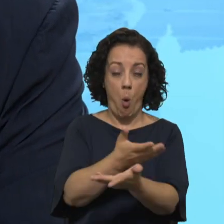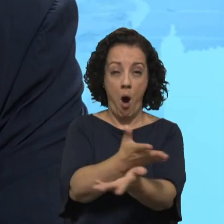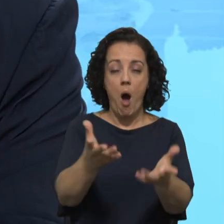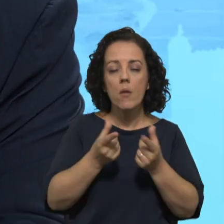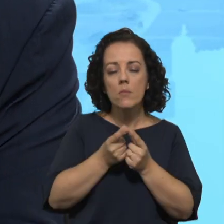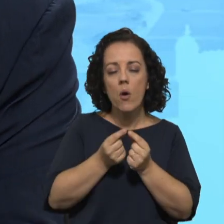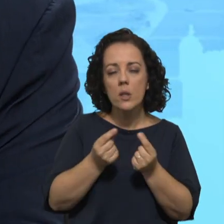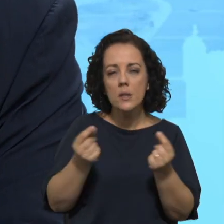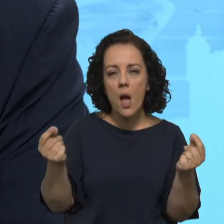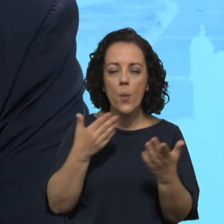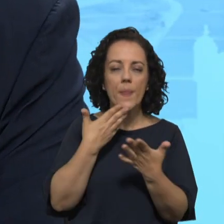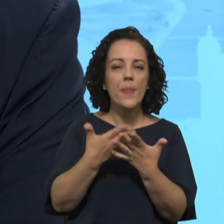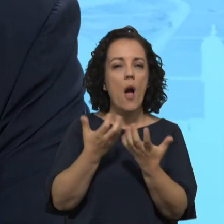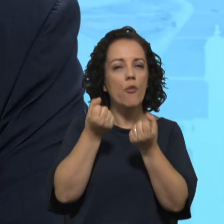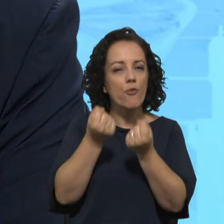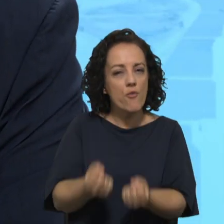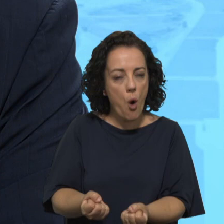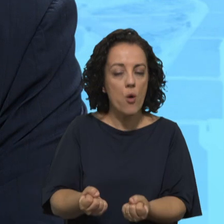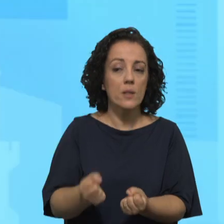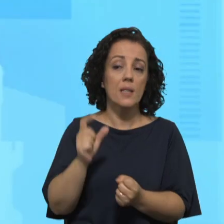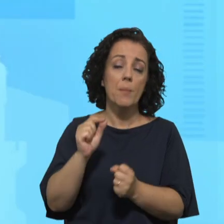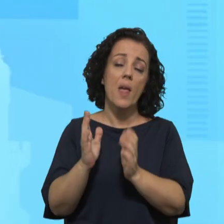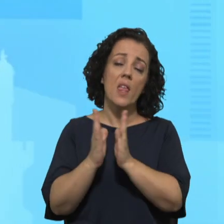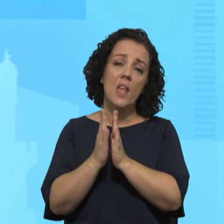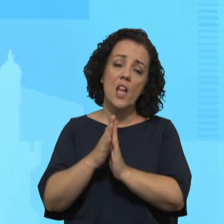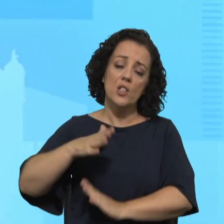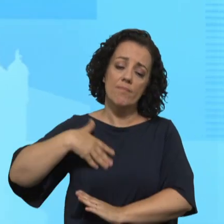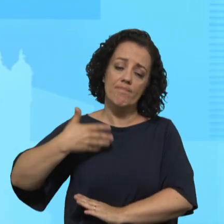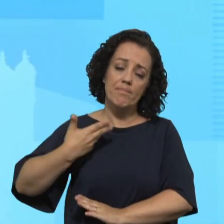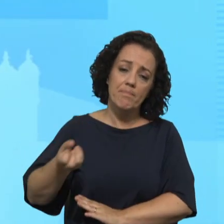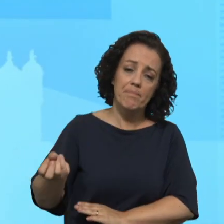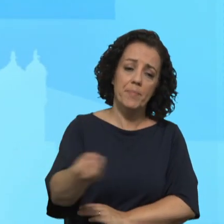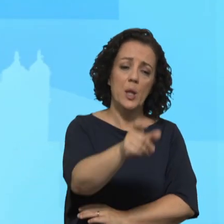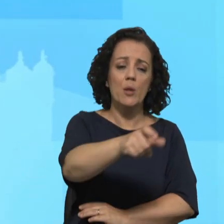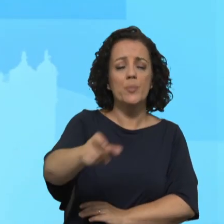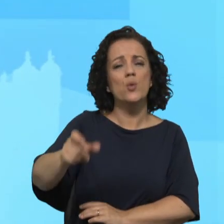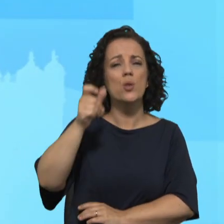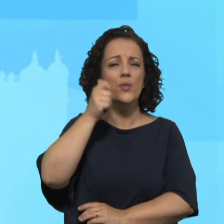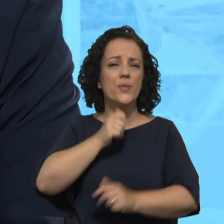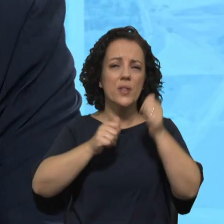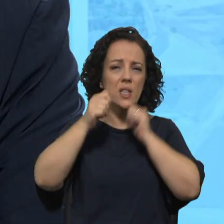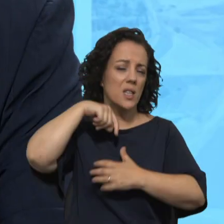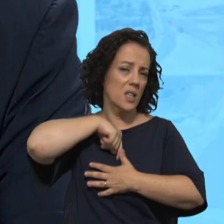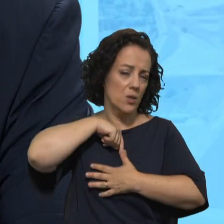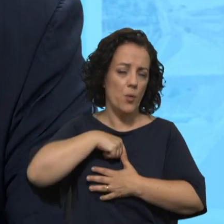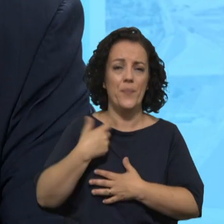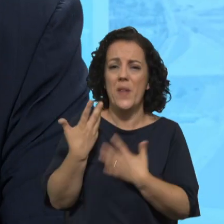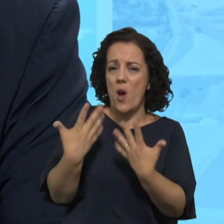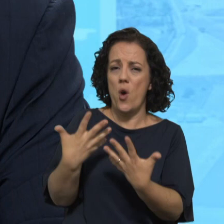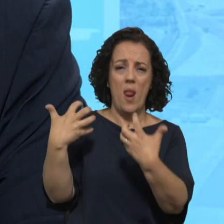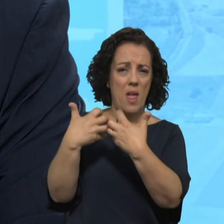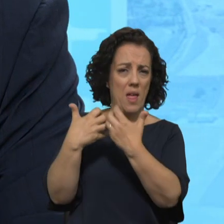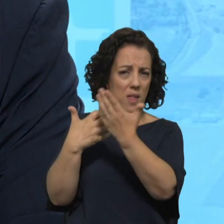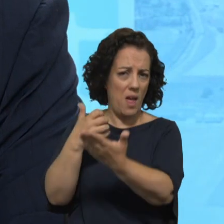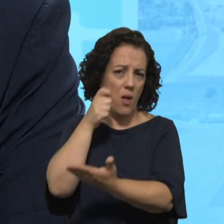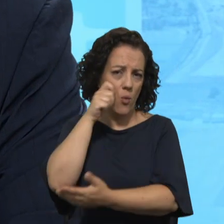Igreja tem por esta humanidade ferida. Sem dúvida nenhuma que desde a primeira hora, não só agora com o conflito na Ucrânia, mas em tantos